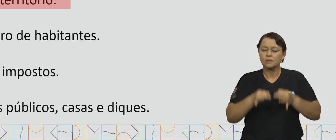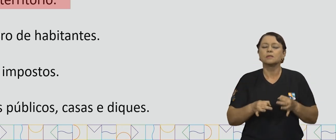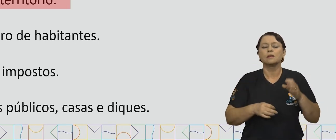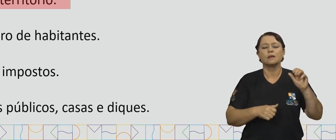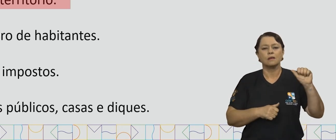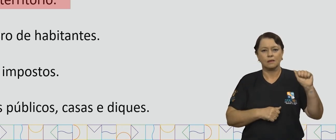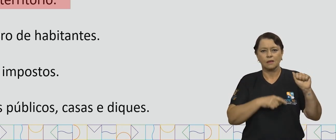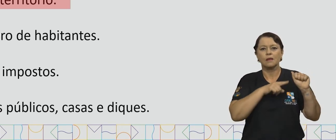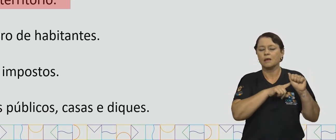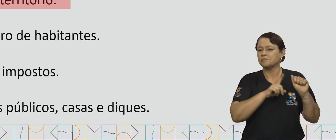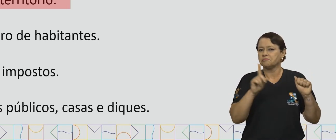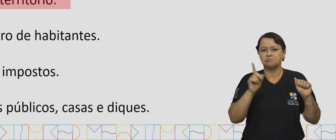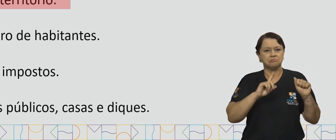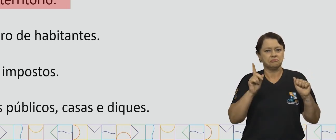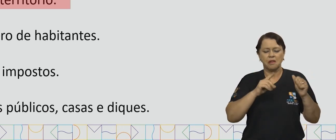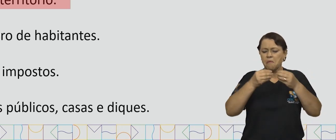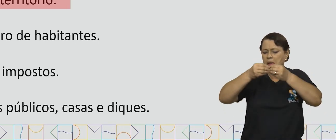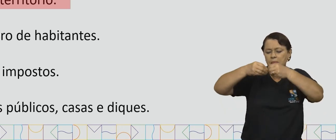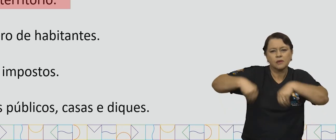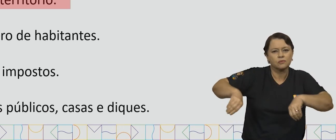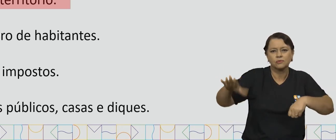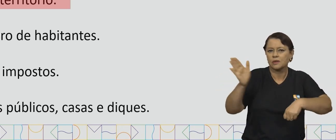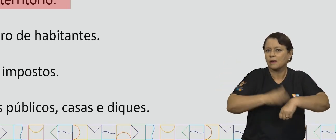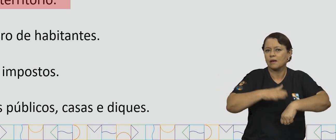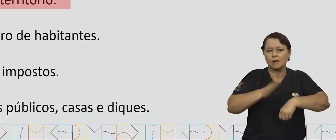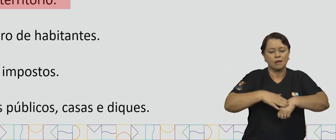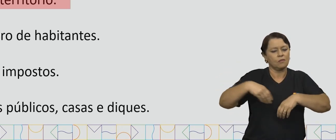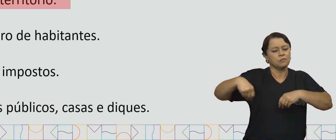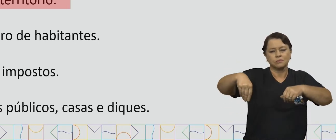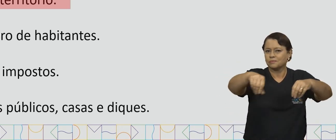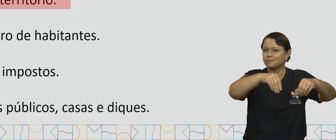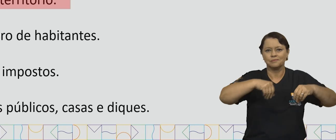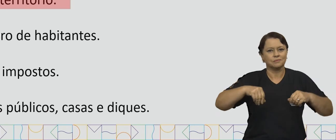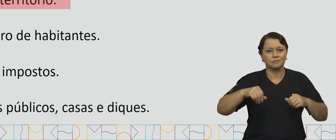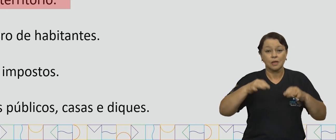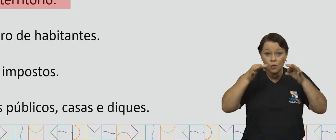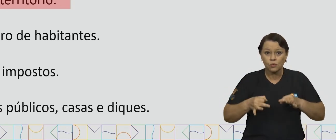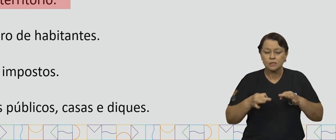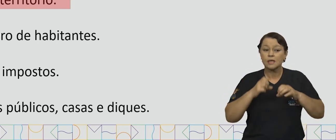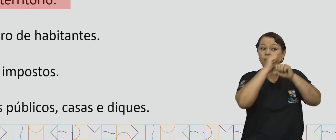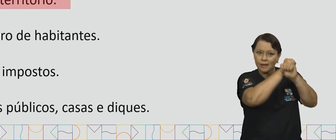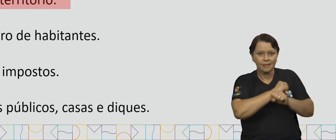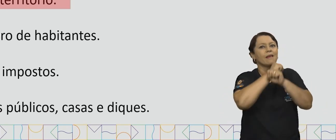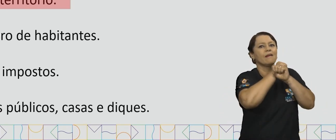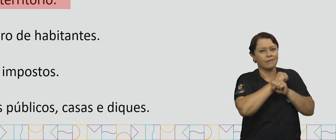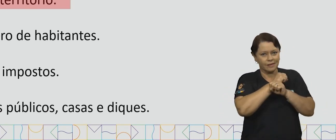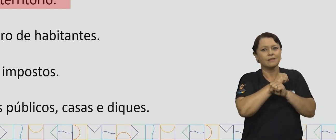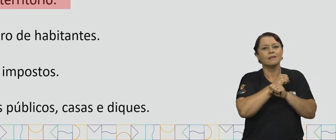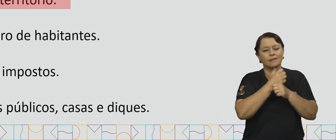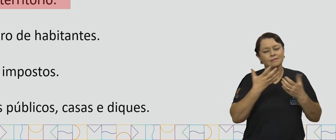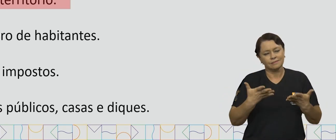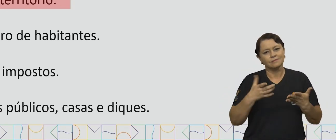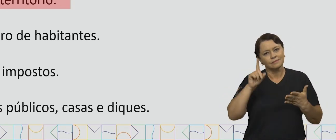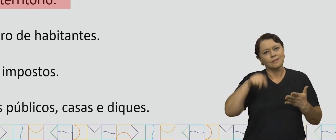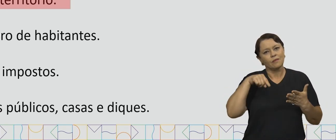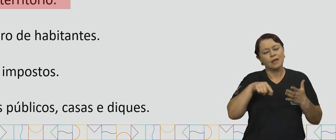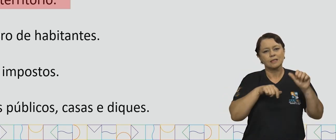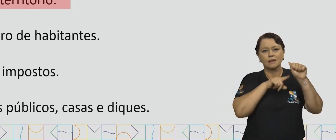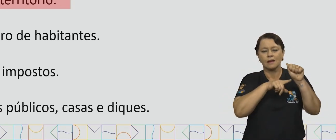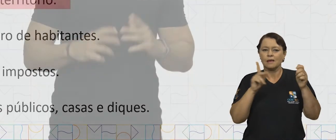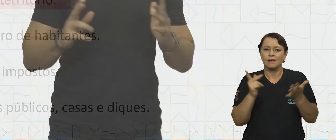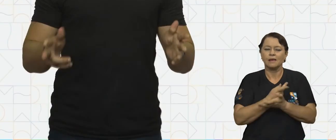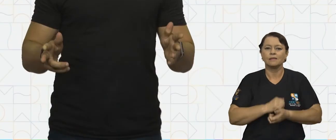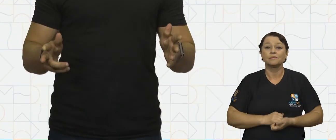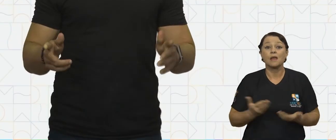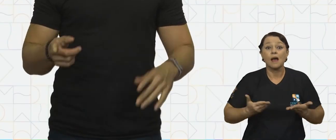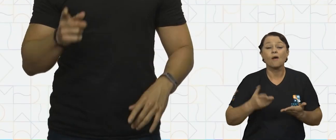A. Não é atacar o próprio território, né? O correto seria defender o próprio território. Portanto, essa alternativa está